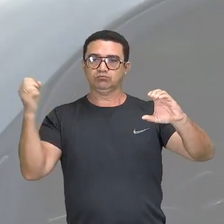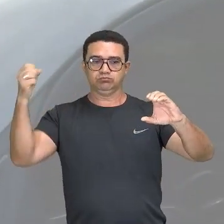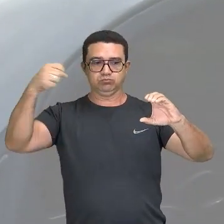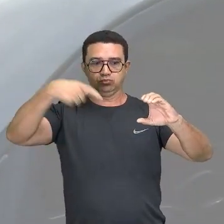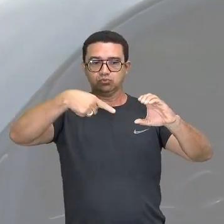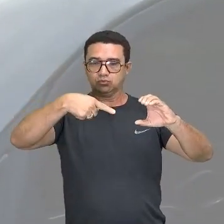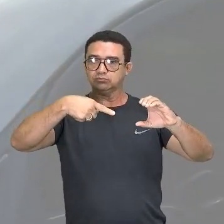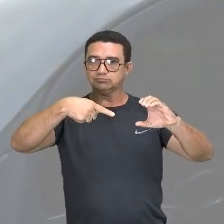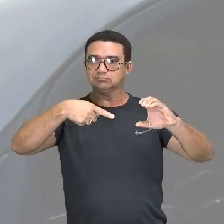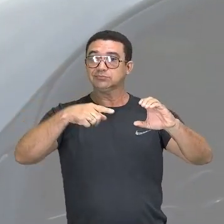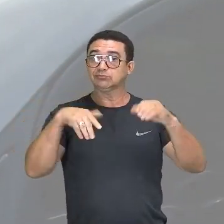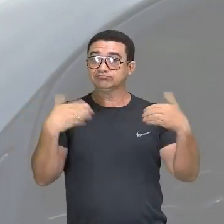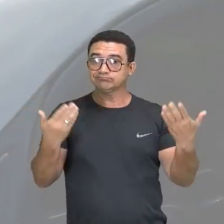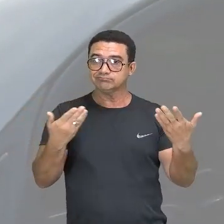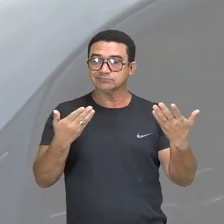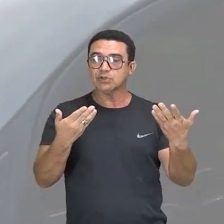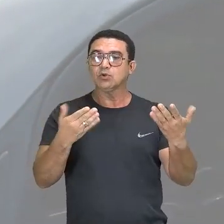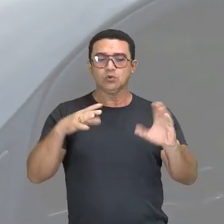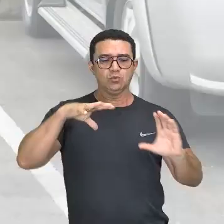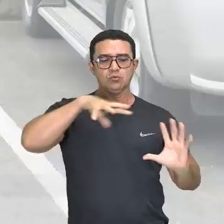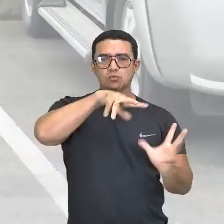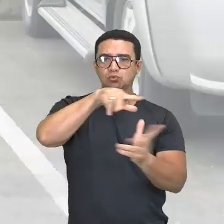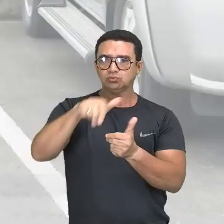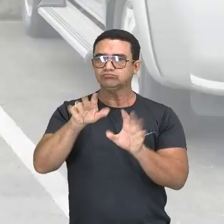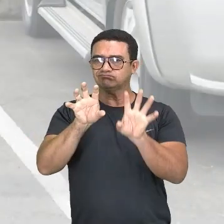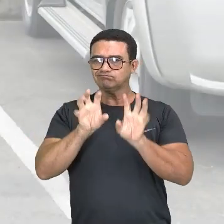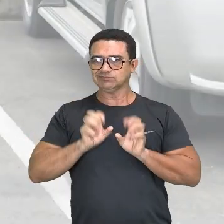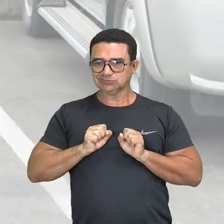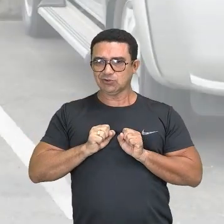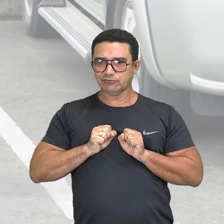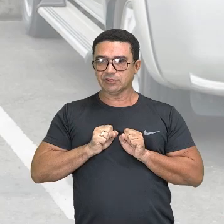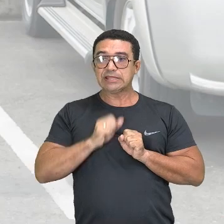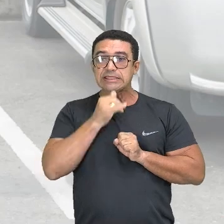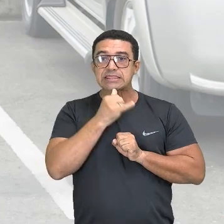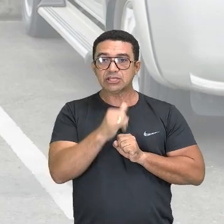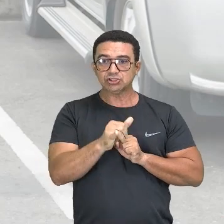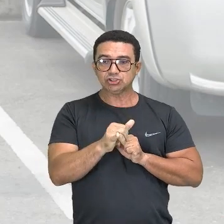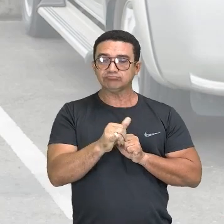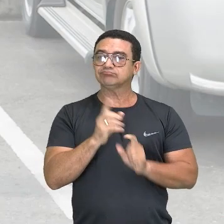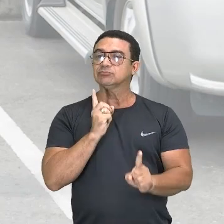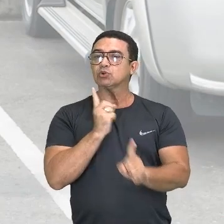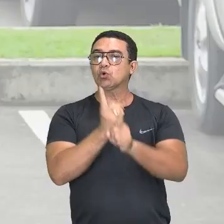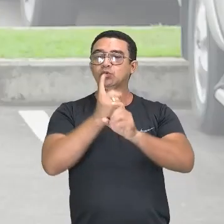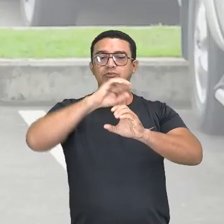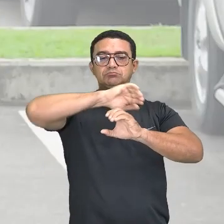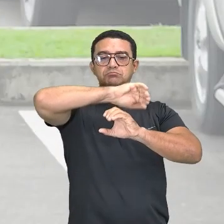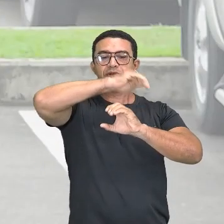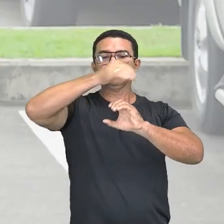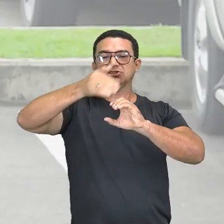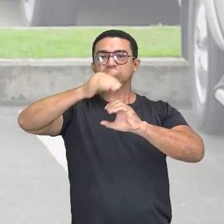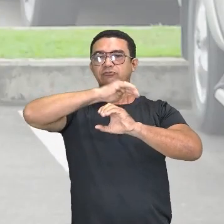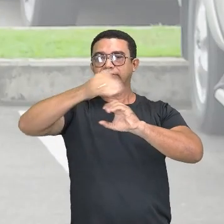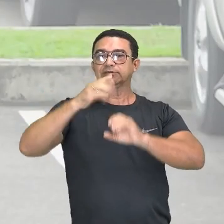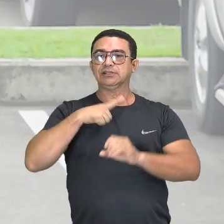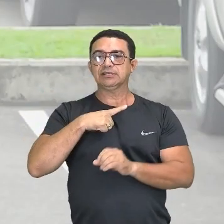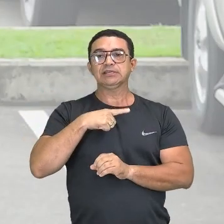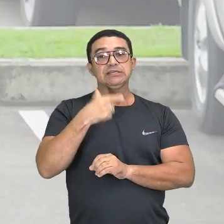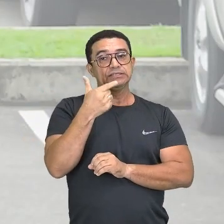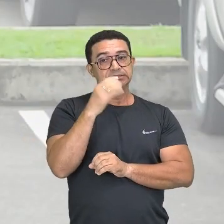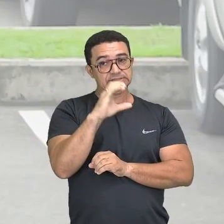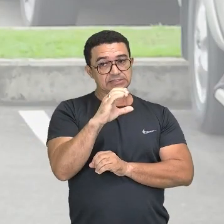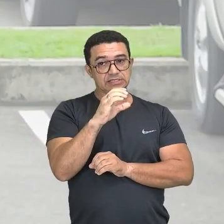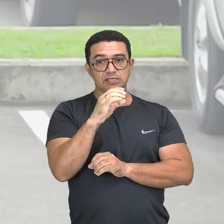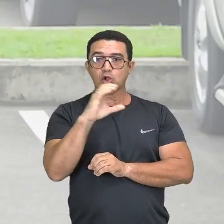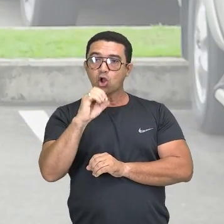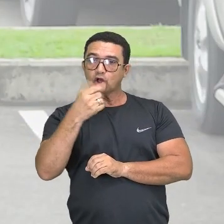absorve essa energia e ela reirradia. Quando ela reirradia, ela encontra uma atmosfera que tem CO2 e tem